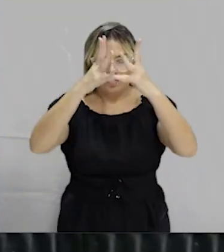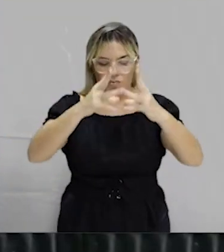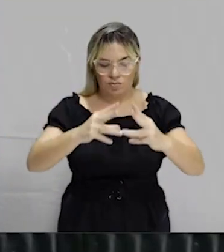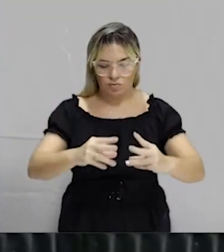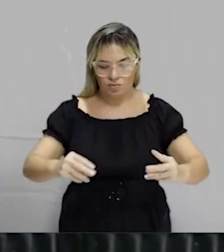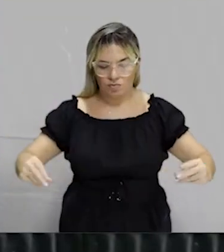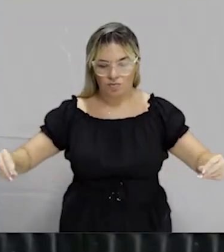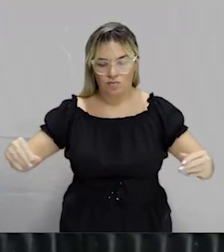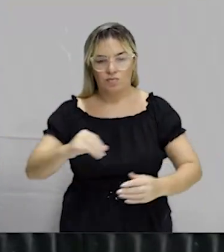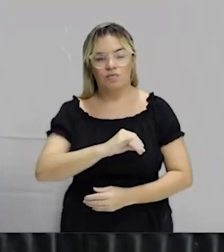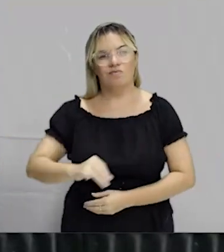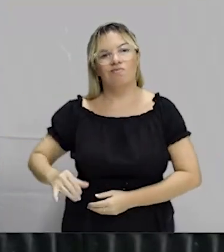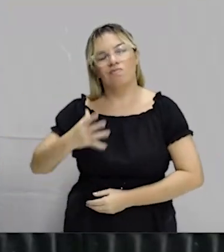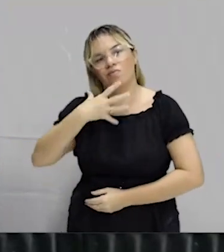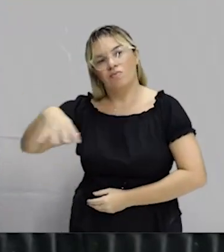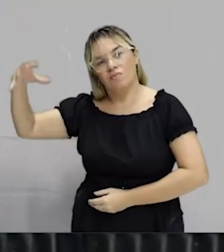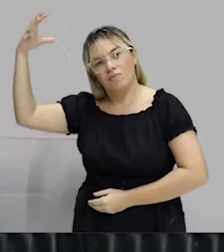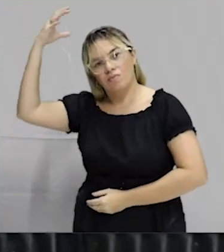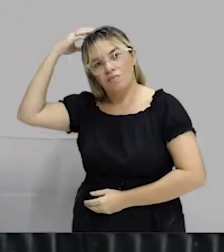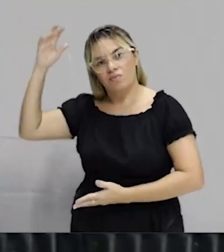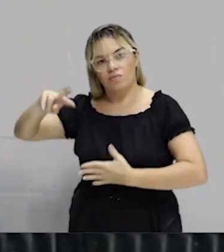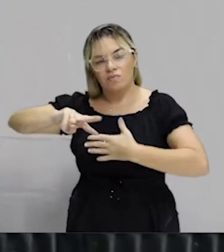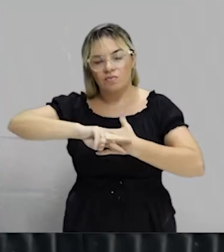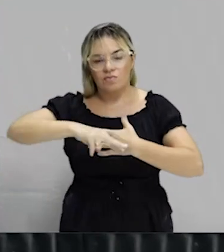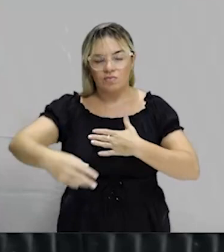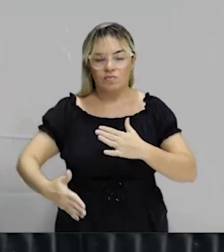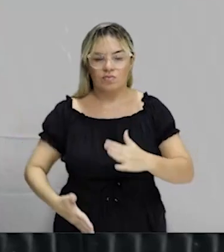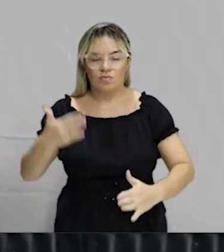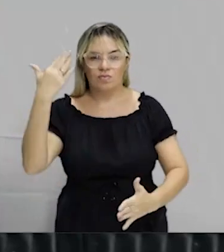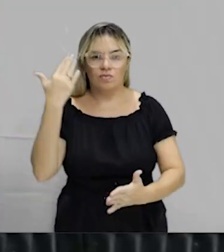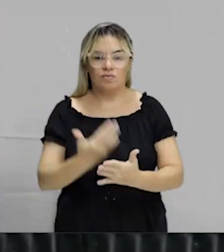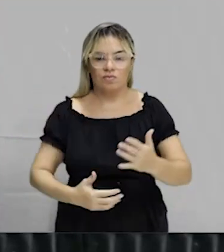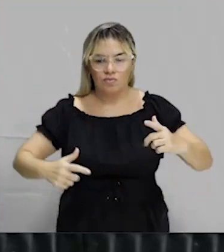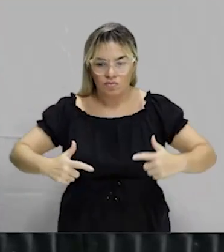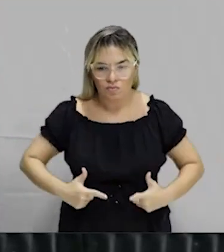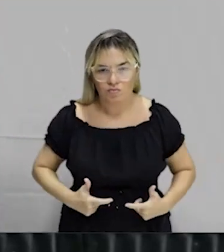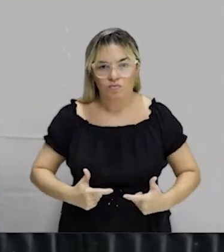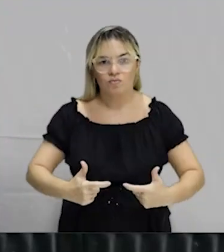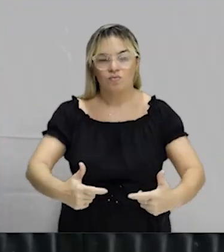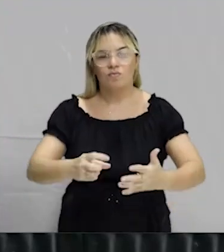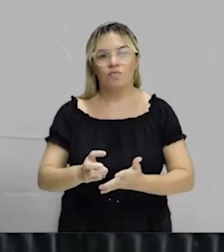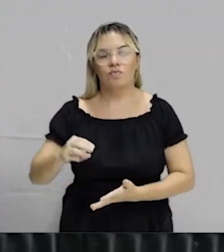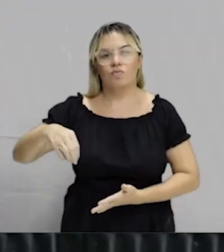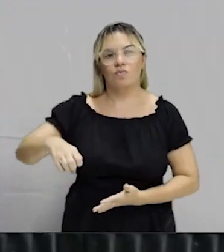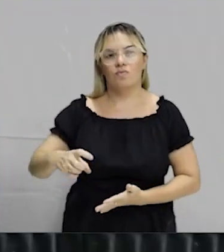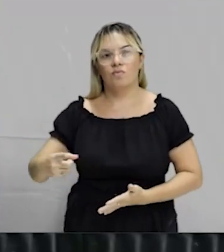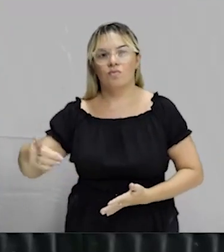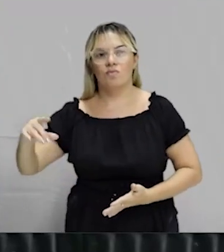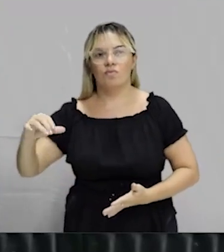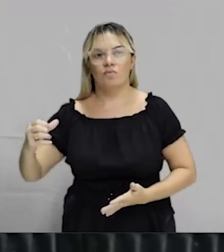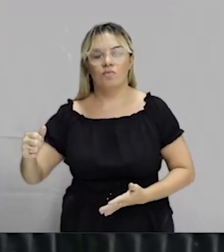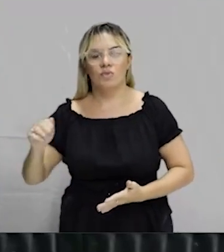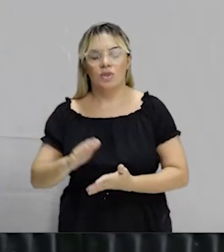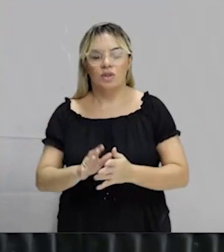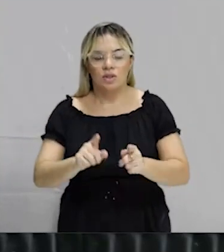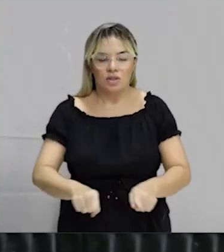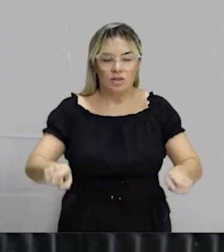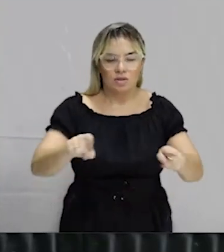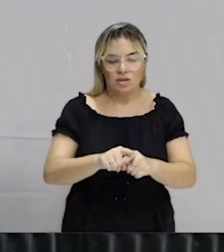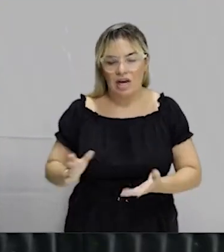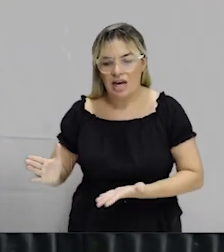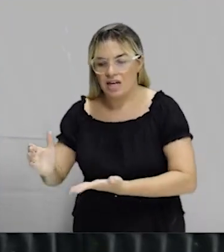ela é fruto do quê? Das perdas lá nas guerras médicas e das conquistas de povos como